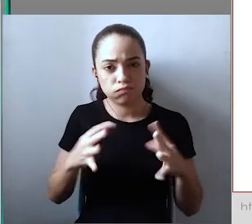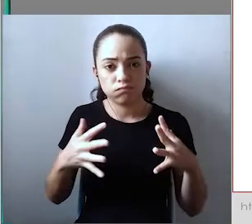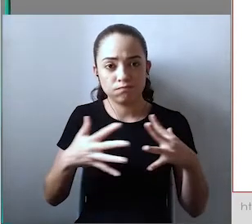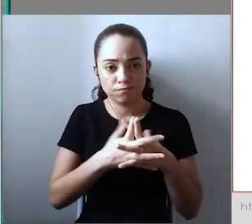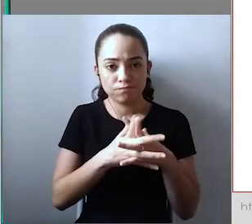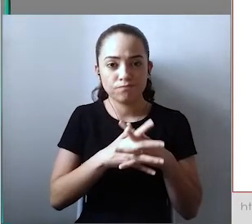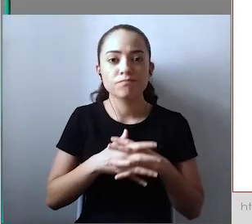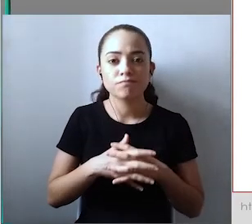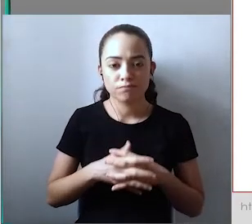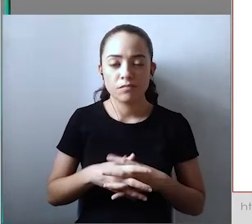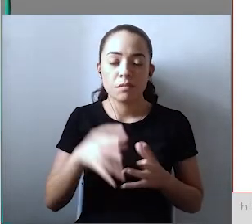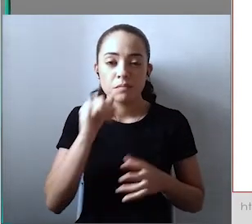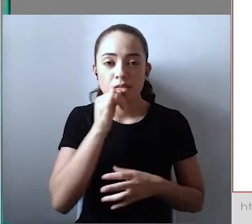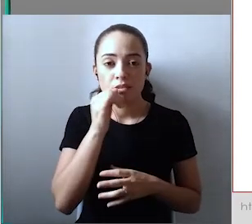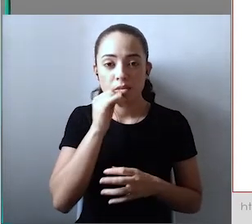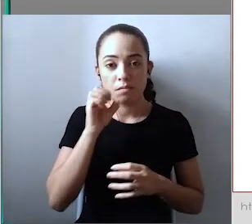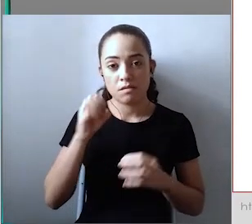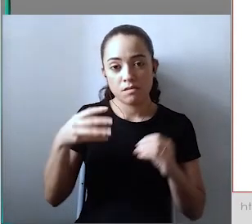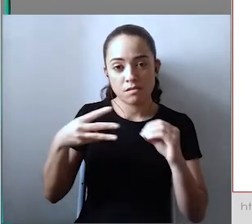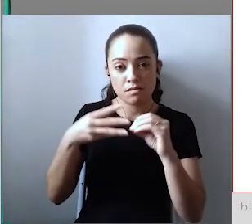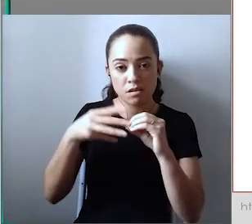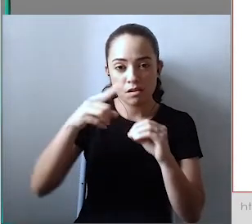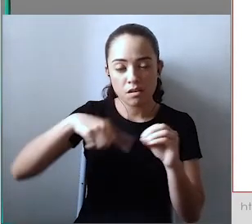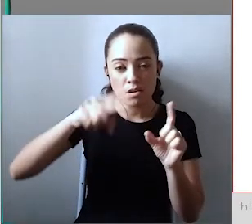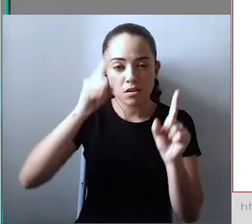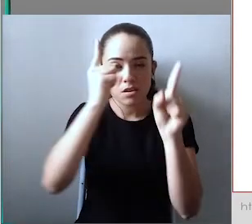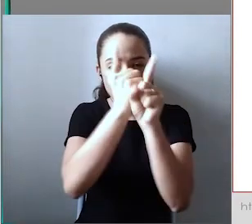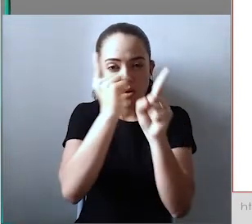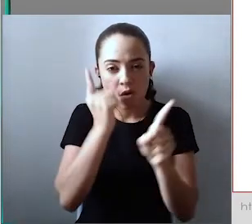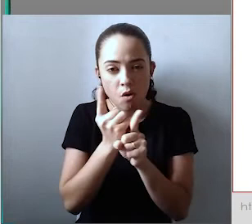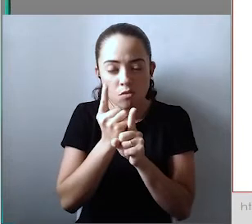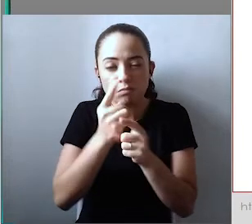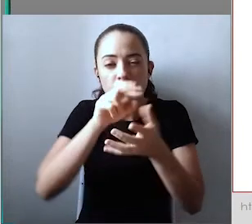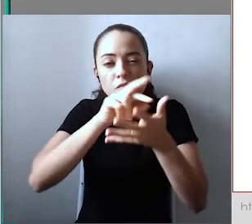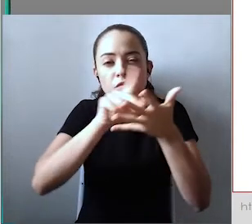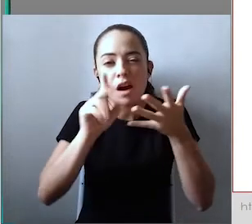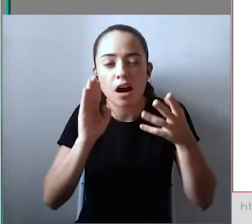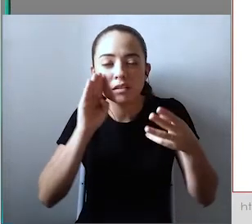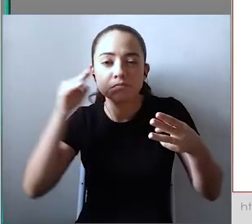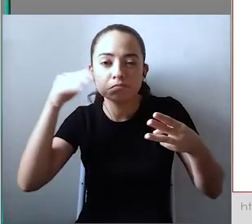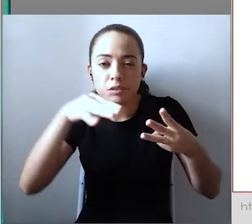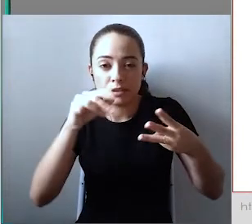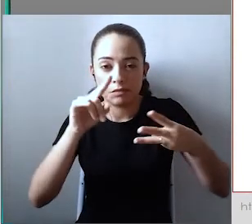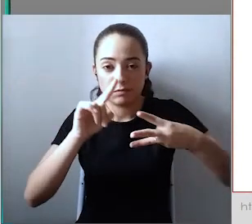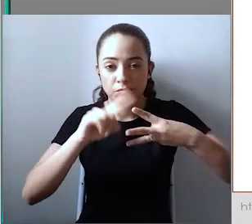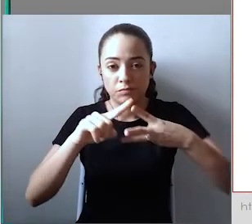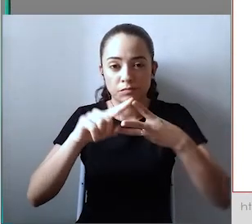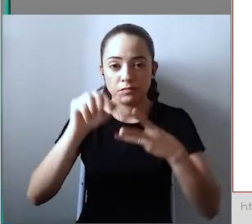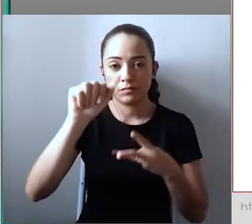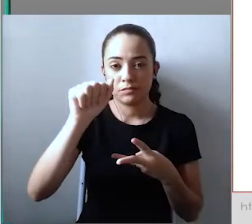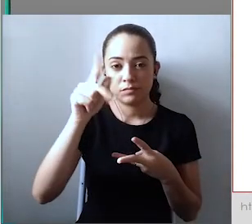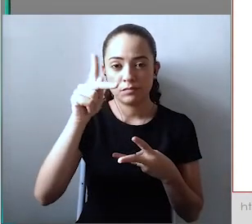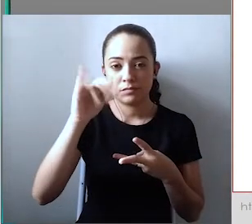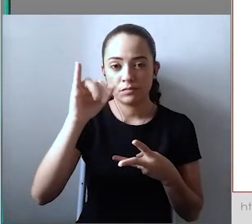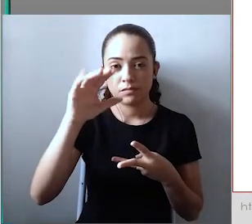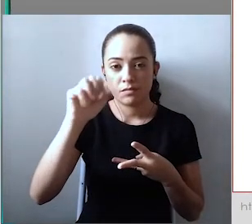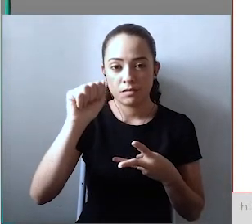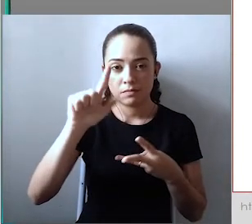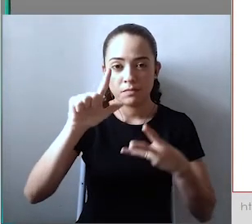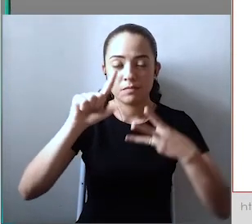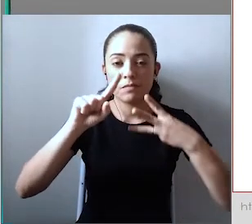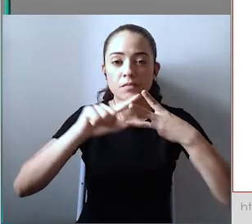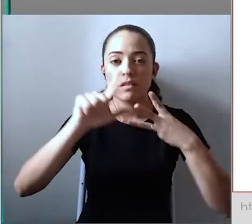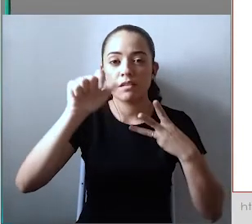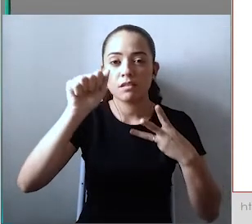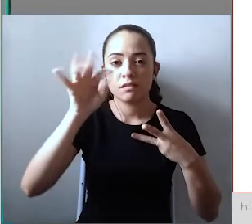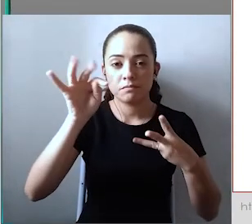tecidual. Assim, em uma célula podemos identificar superfícies específicas, sendo estas a apical, a